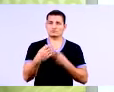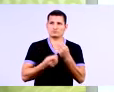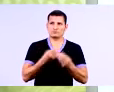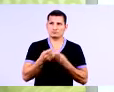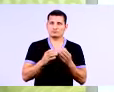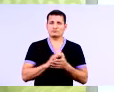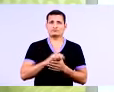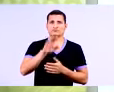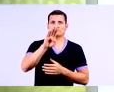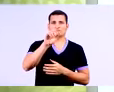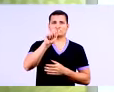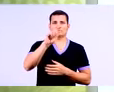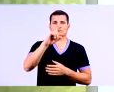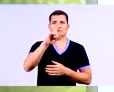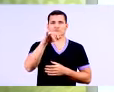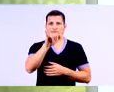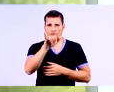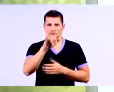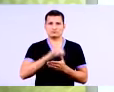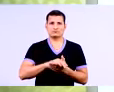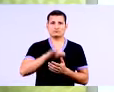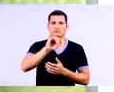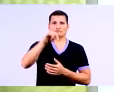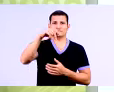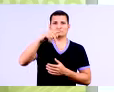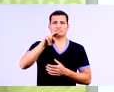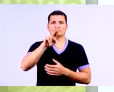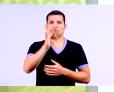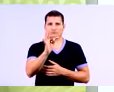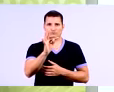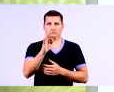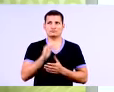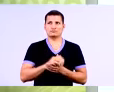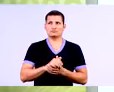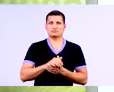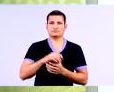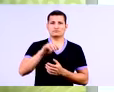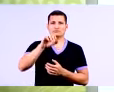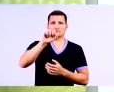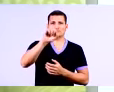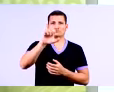A tag body, a tag input, a tag